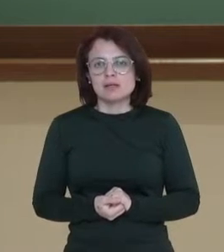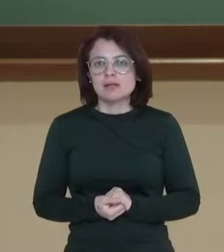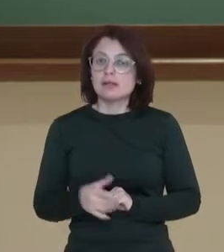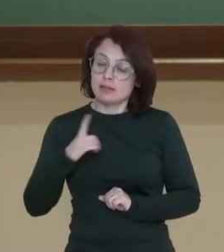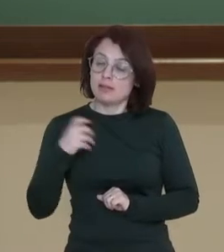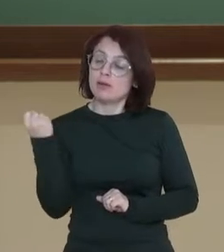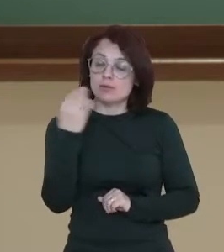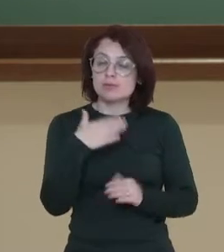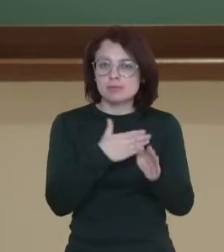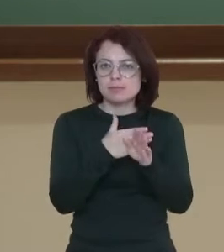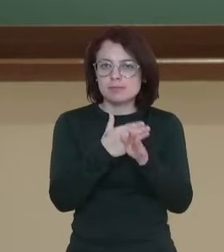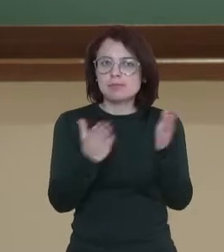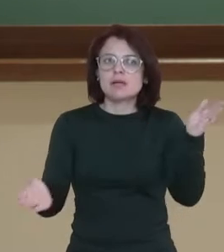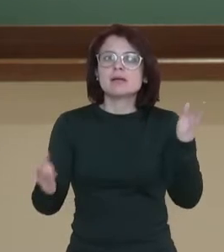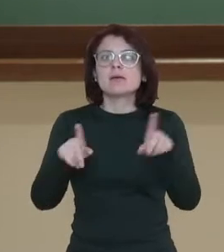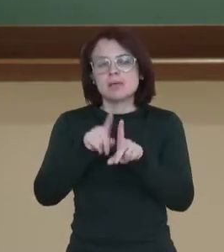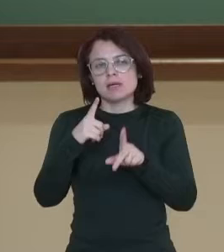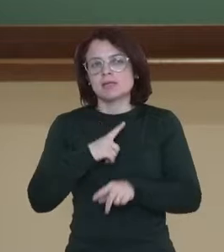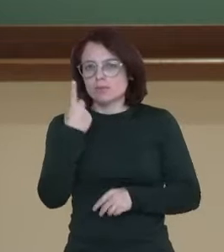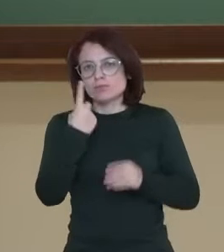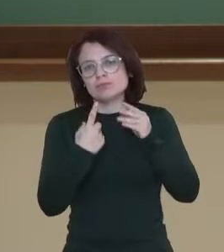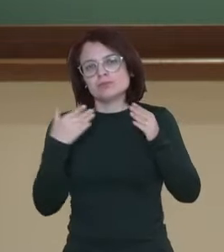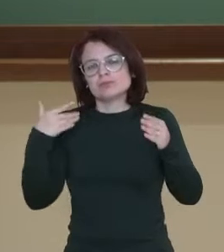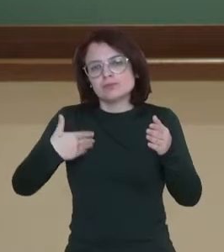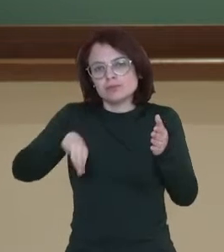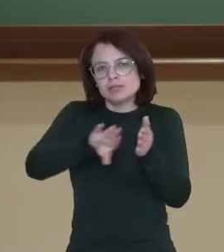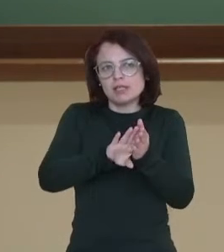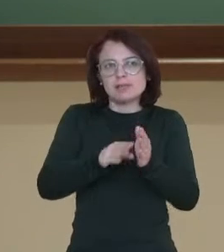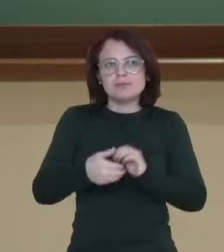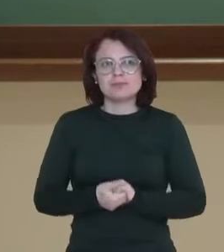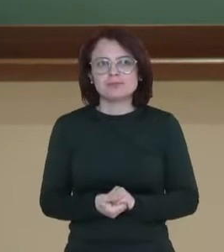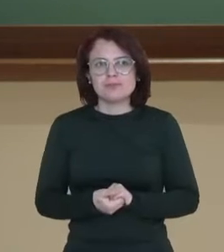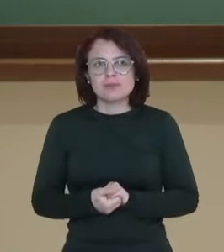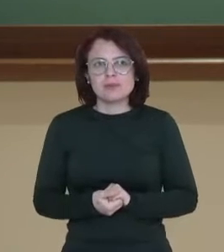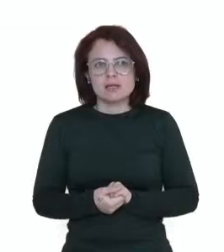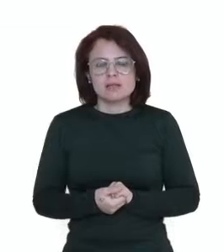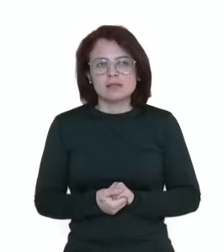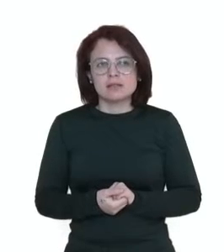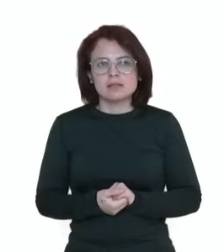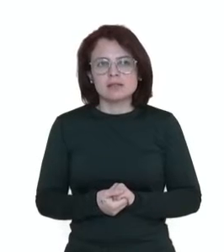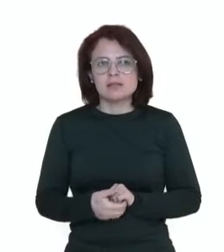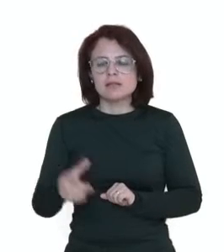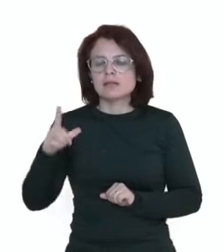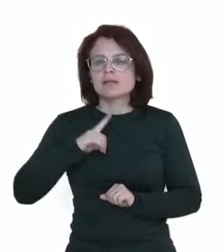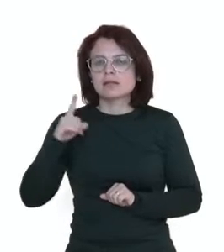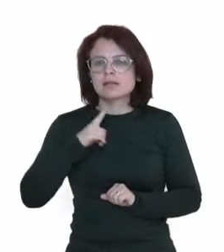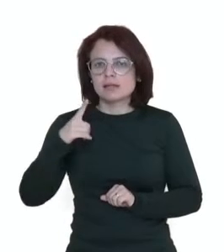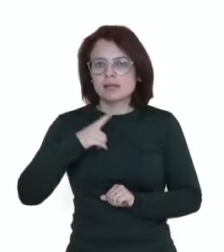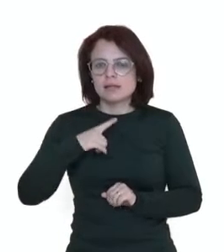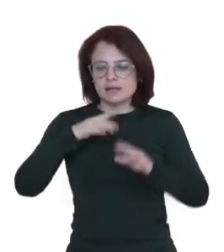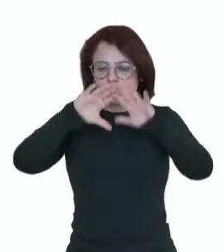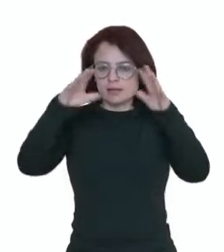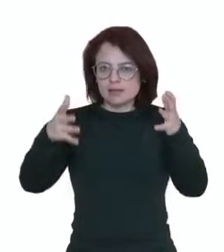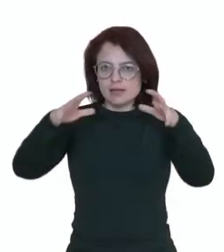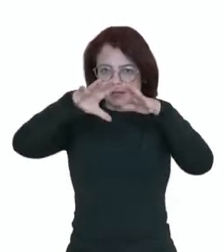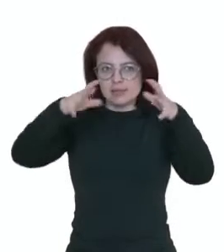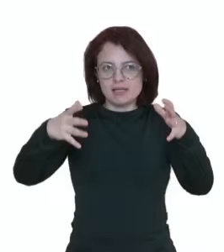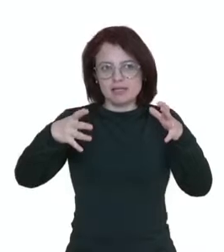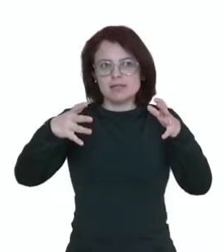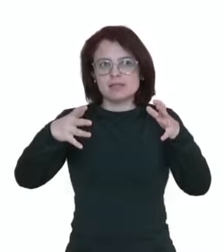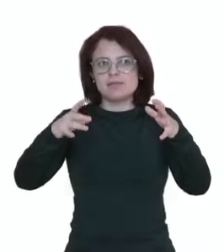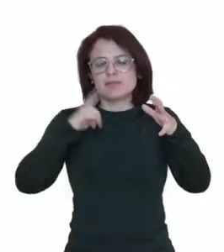no caminho, mas um pelo menos possivelmente chegue. O espermatozoide ele é formado pela cabeça, pelo segmento intermediário